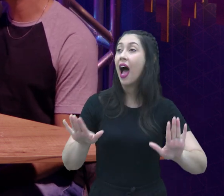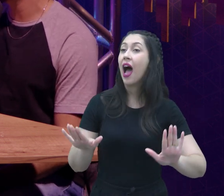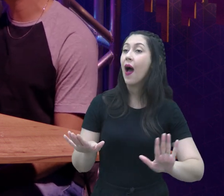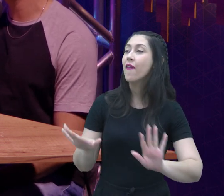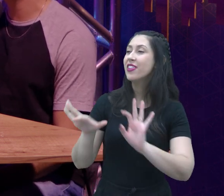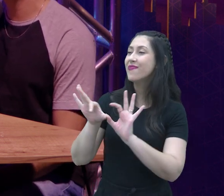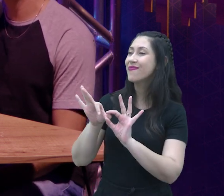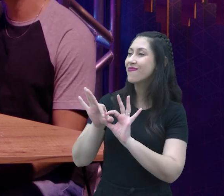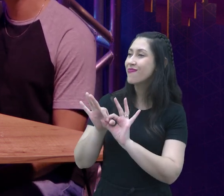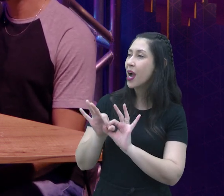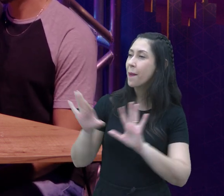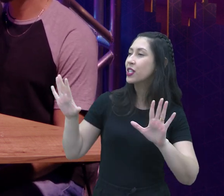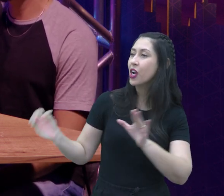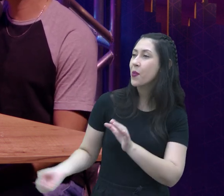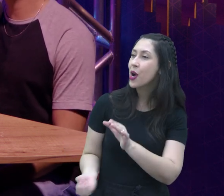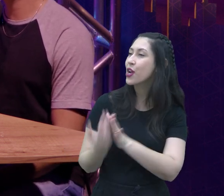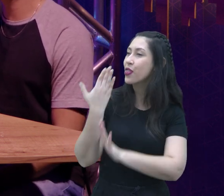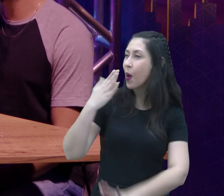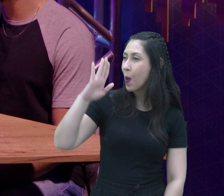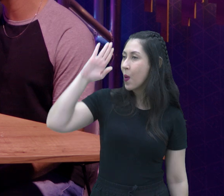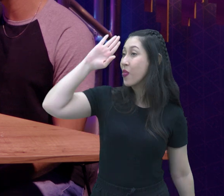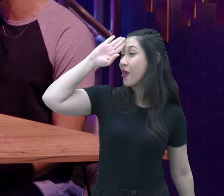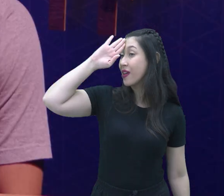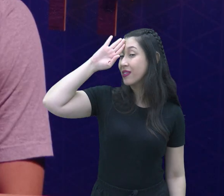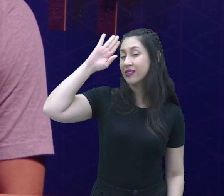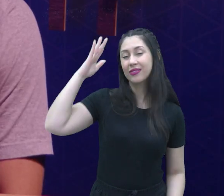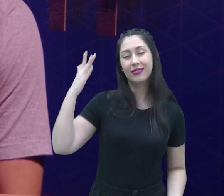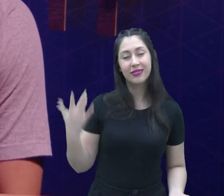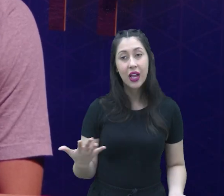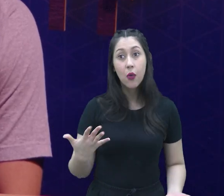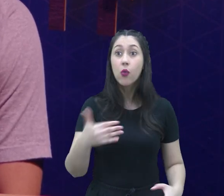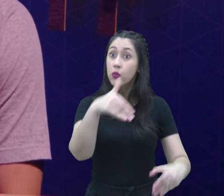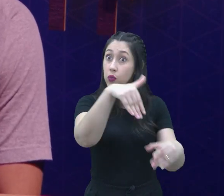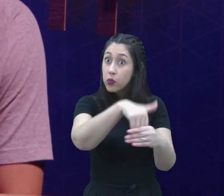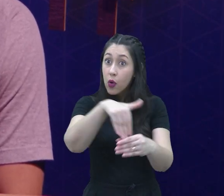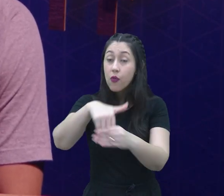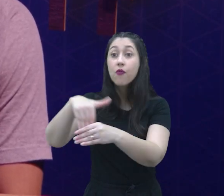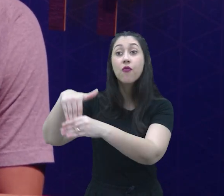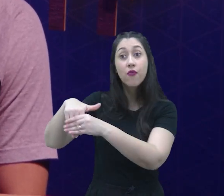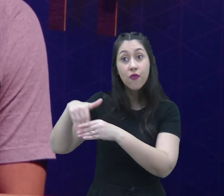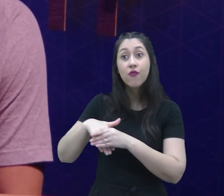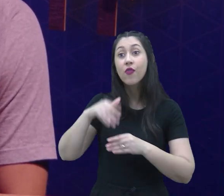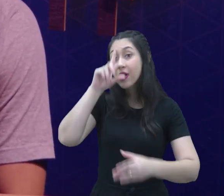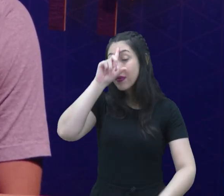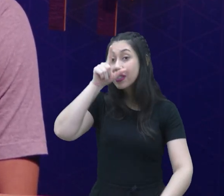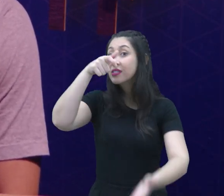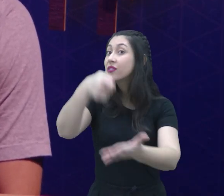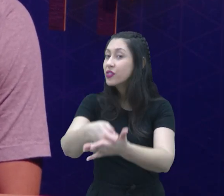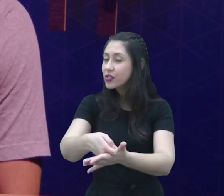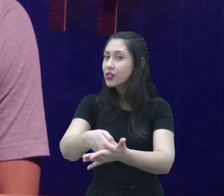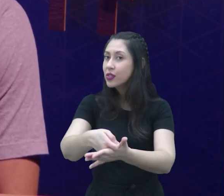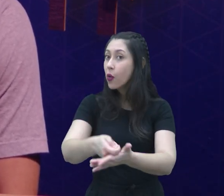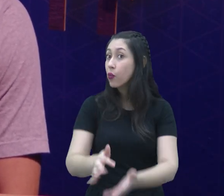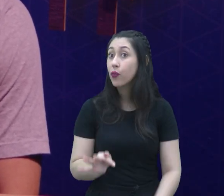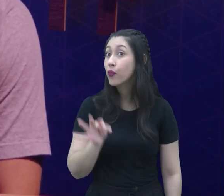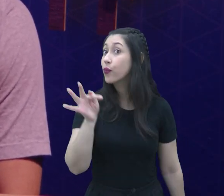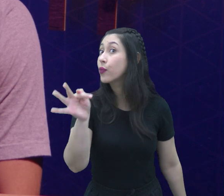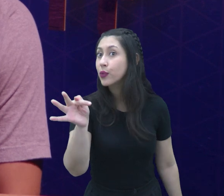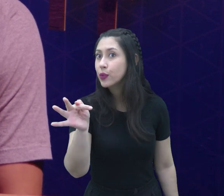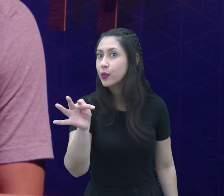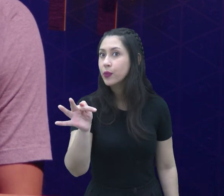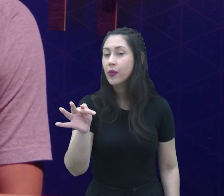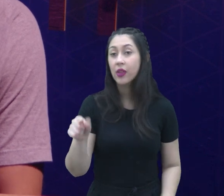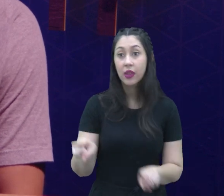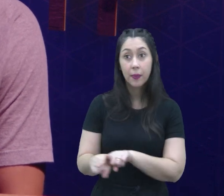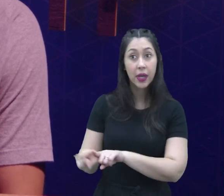vai permitir a criação de um exército, né? E eles votam lá para decidir o que vai acontecer.